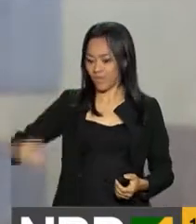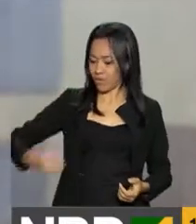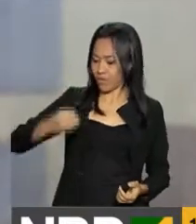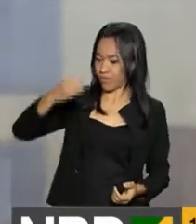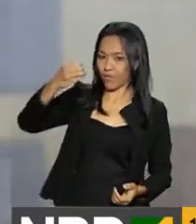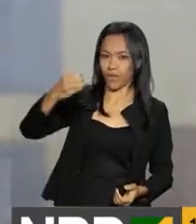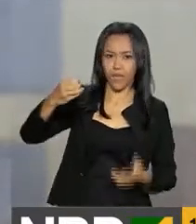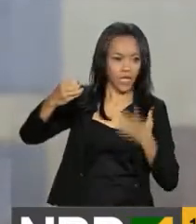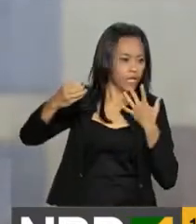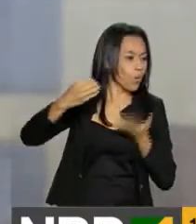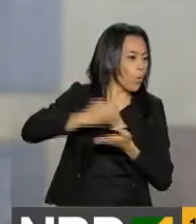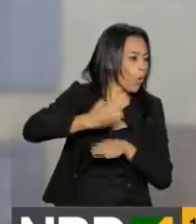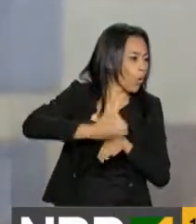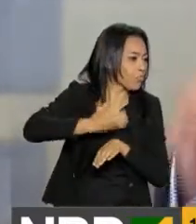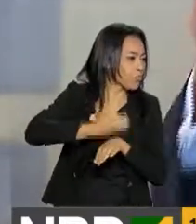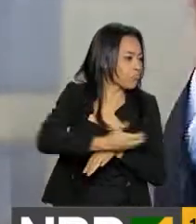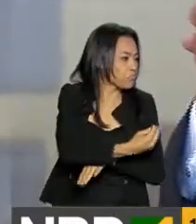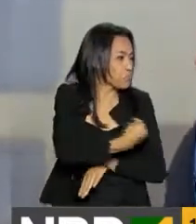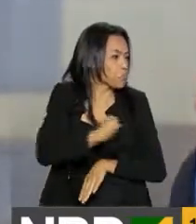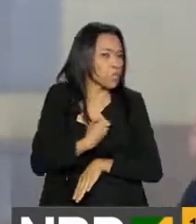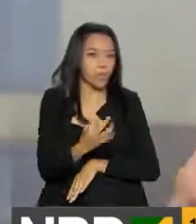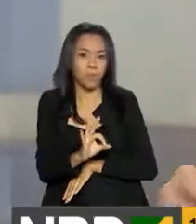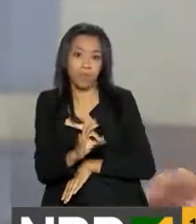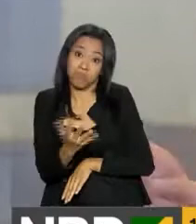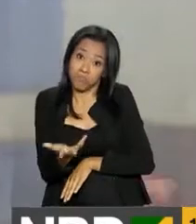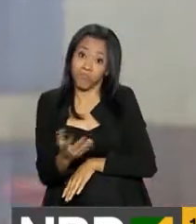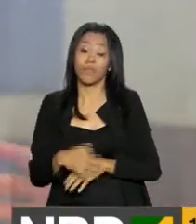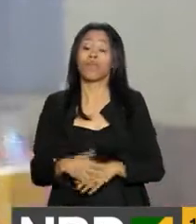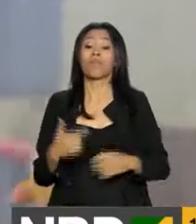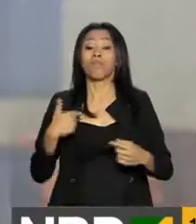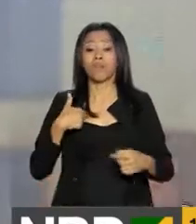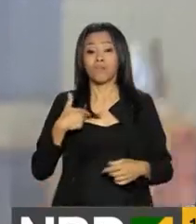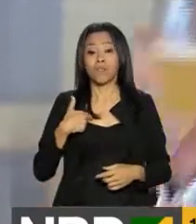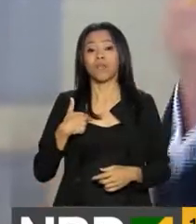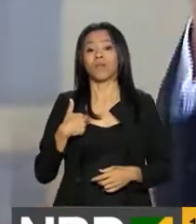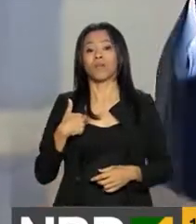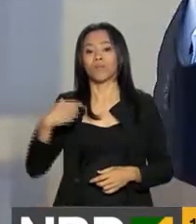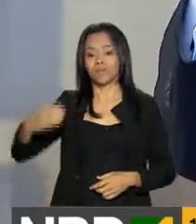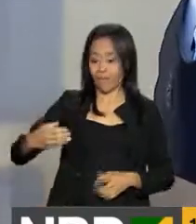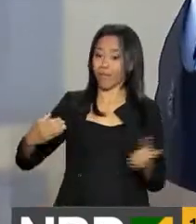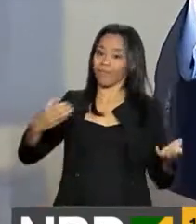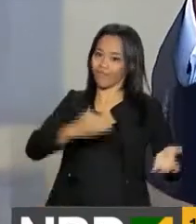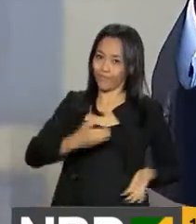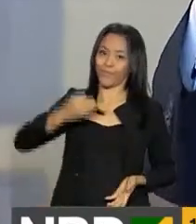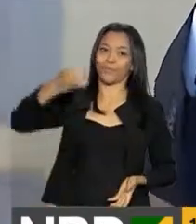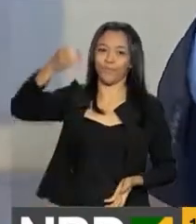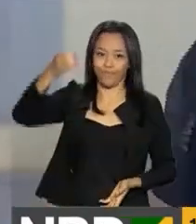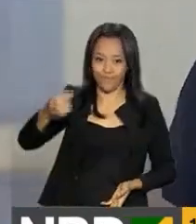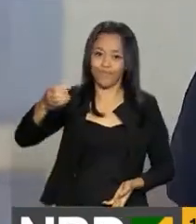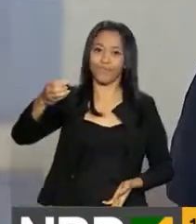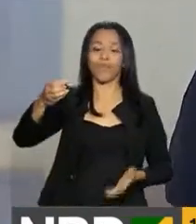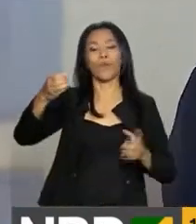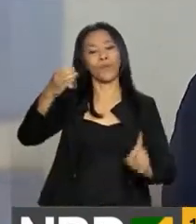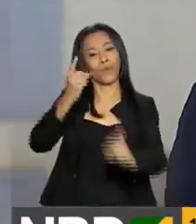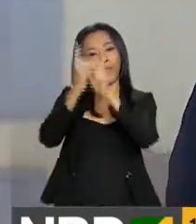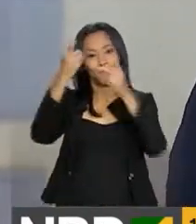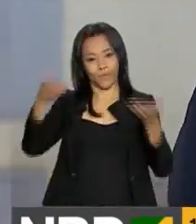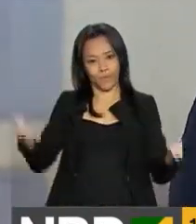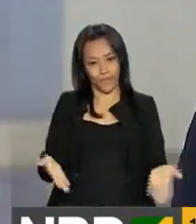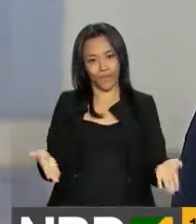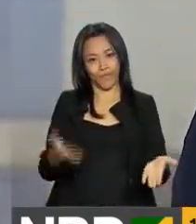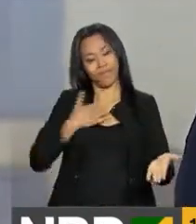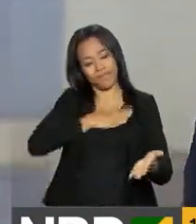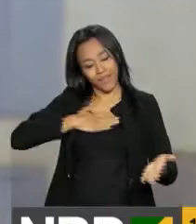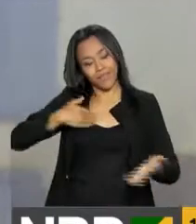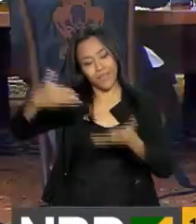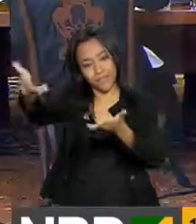porque ninguém me trouxe o copo, mas eu formalmente levanto aqui um brinde ao encontro que nós estamos tendo. Prazer